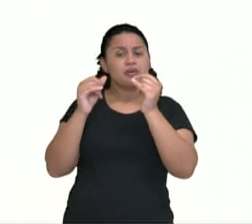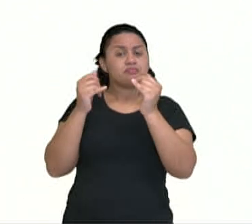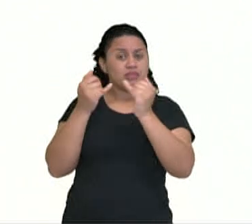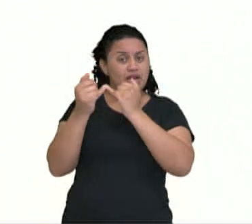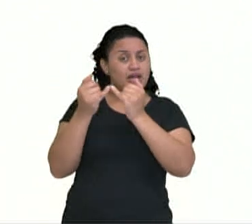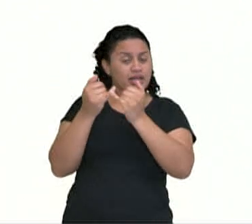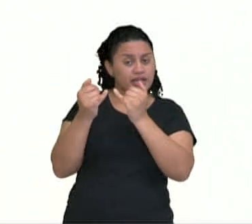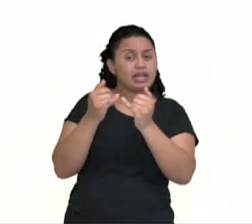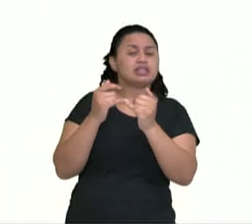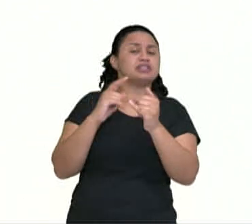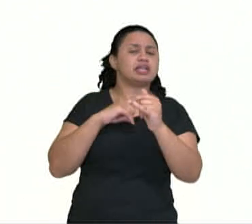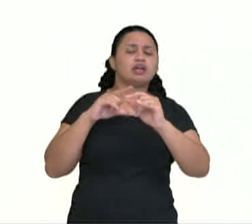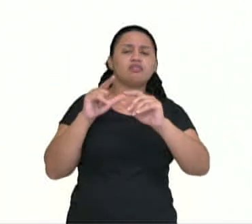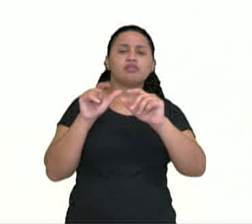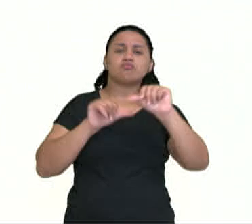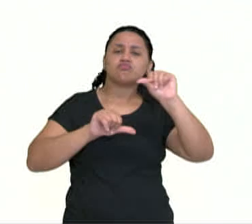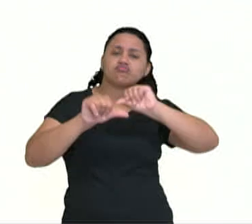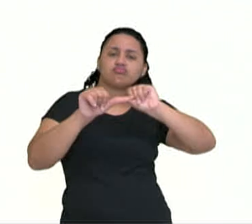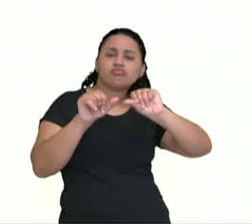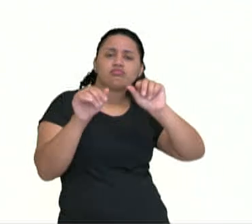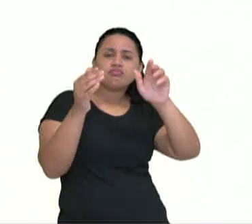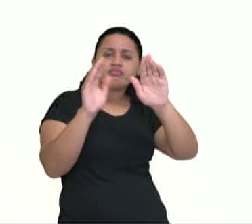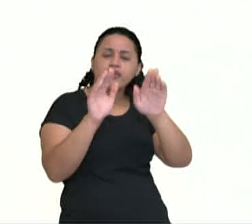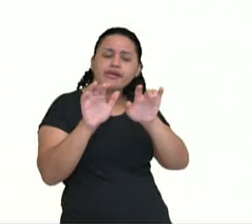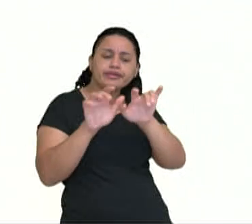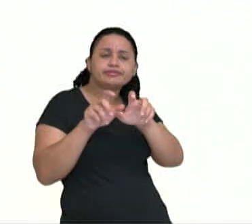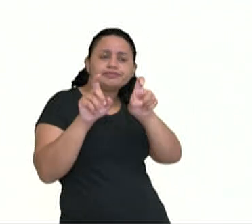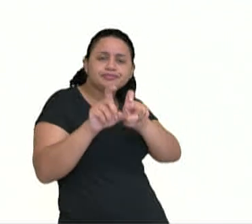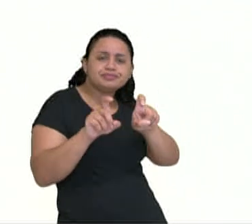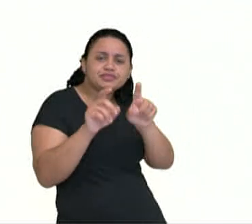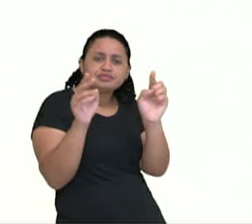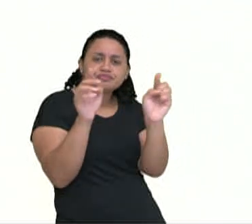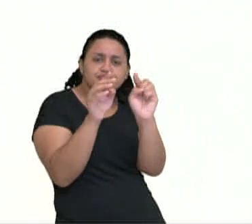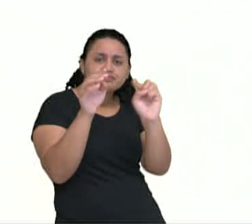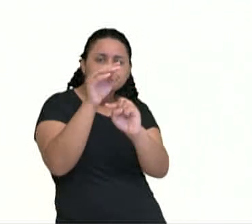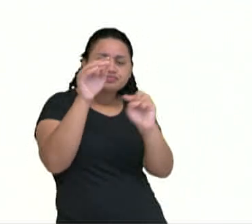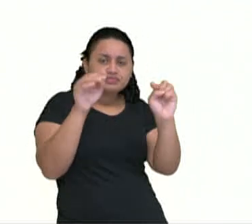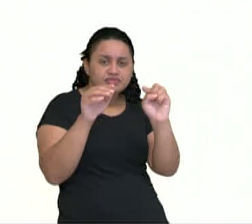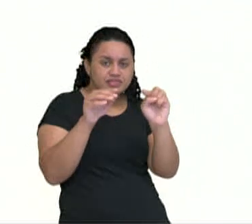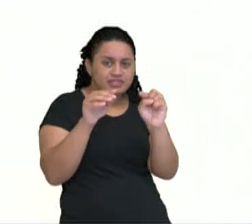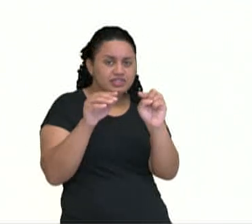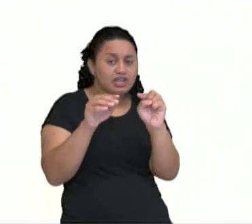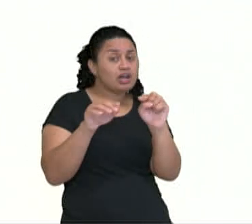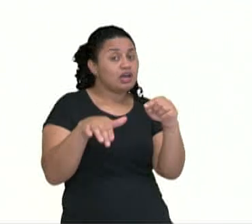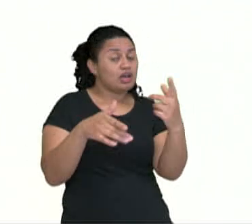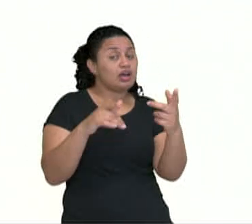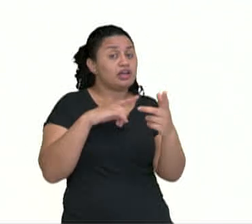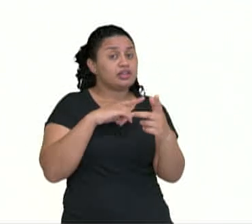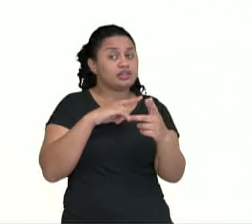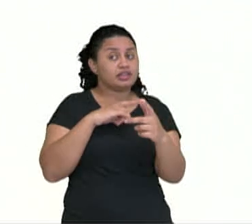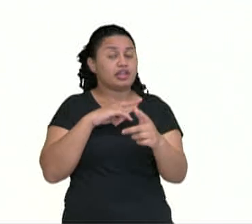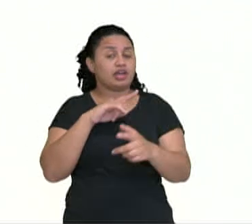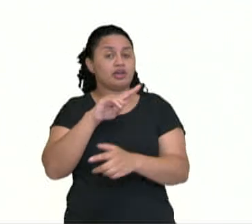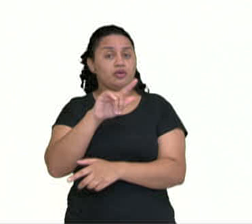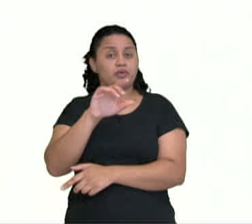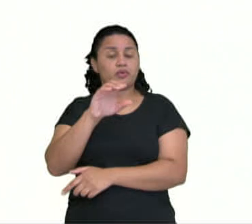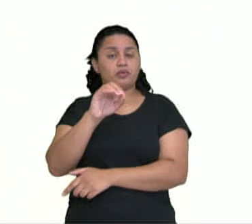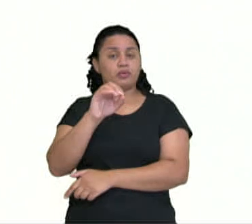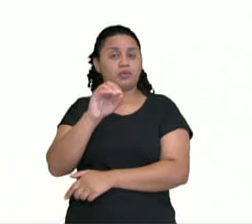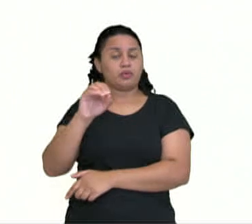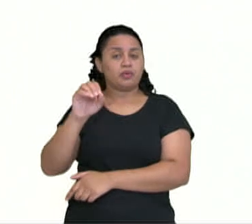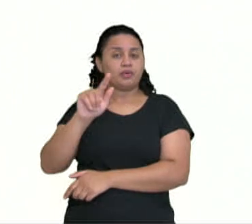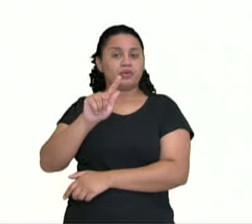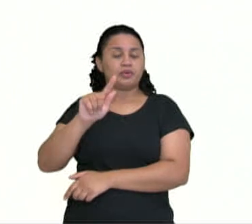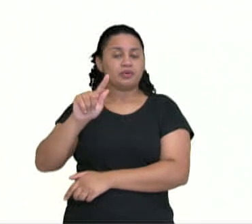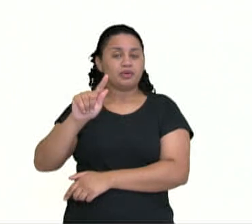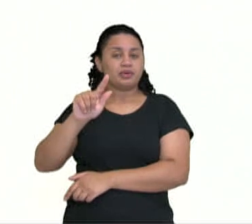foi passado por uma modificação, não está muito real? A gente tem o Google Imagens, que é uma ferramenta que você pode